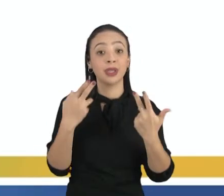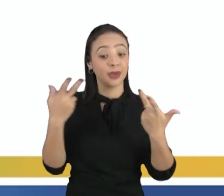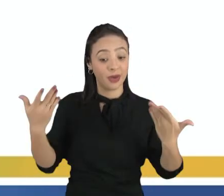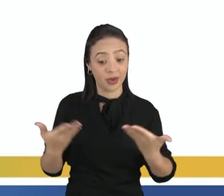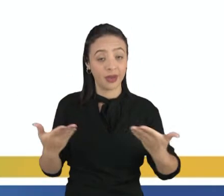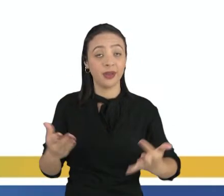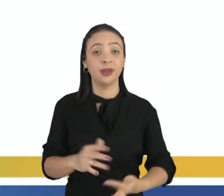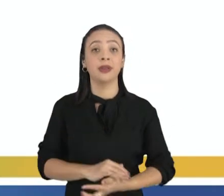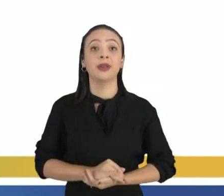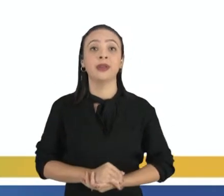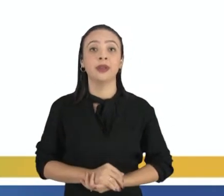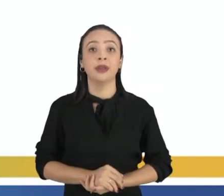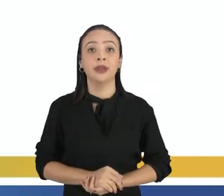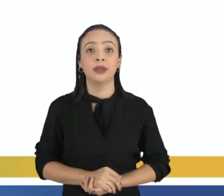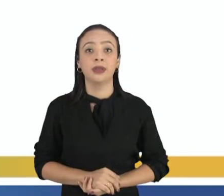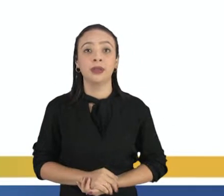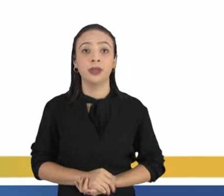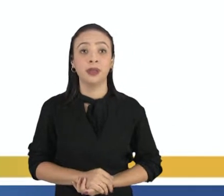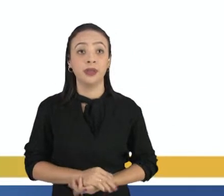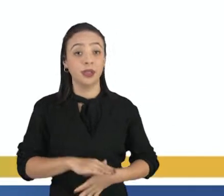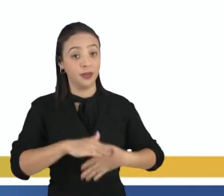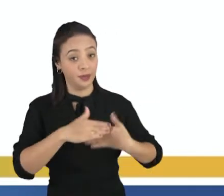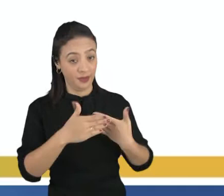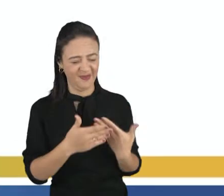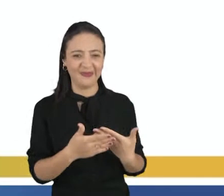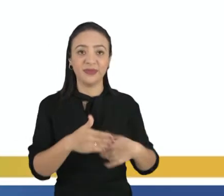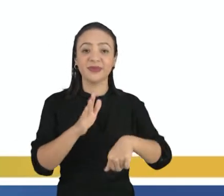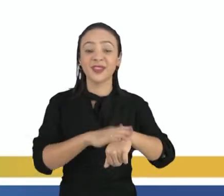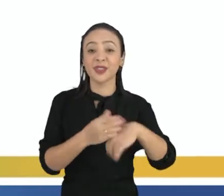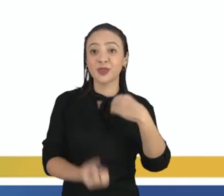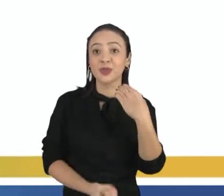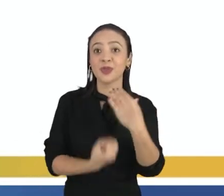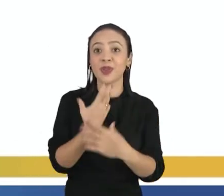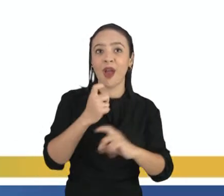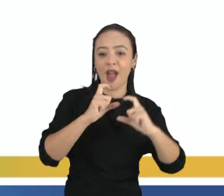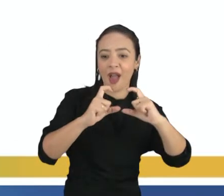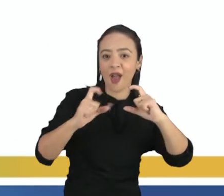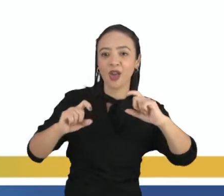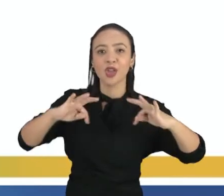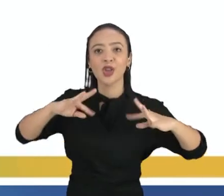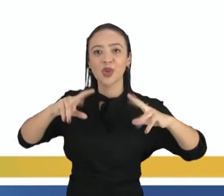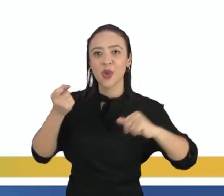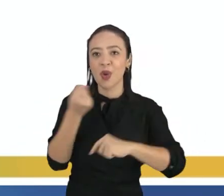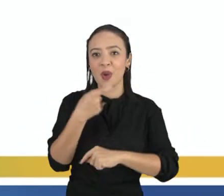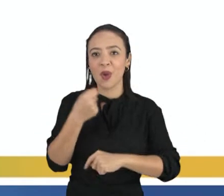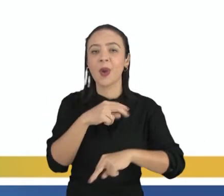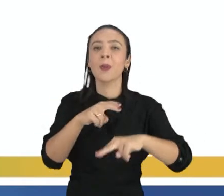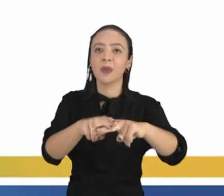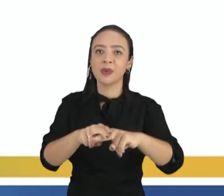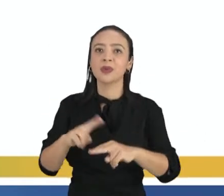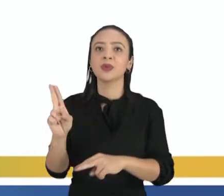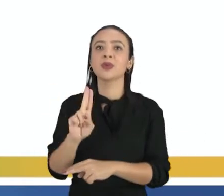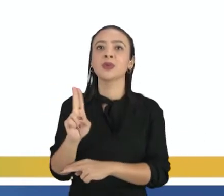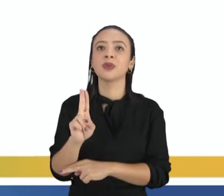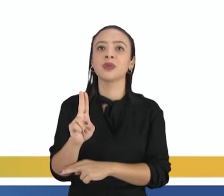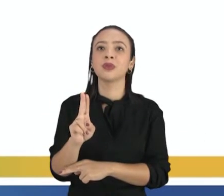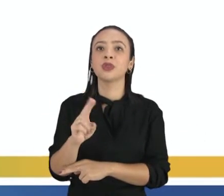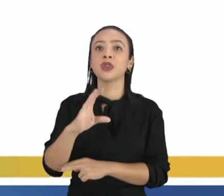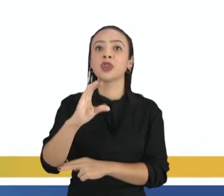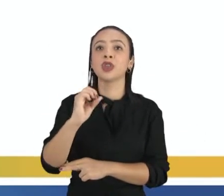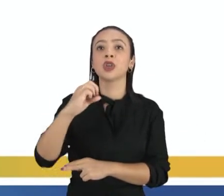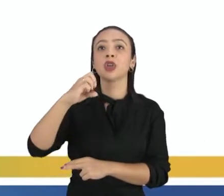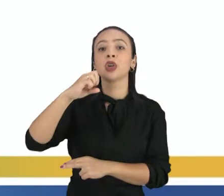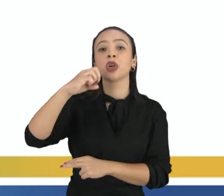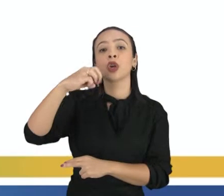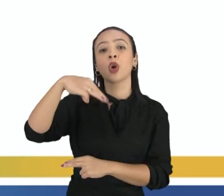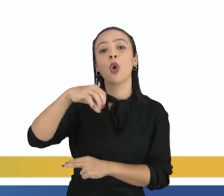atual. Continuando. Quando surgiram, os quadrinhos eram de humor e por isso receberam o nome de comics, e até